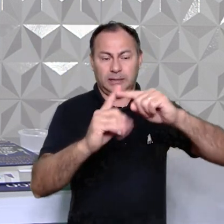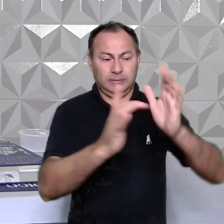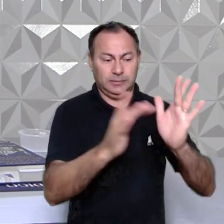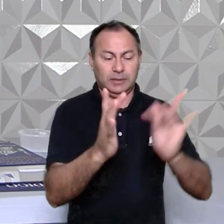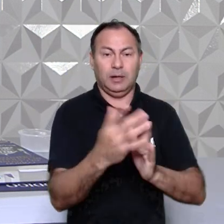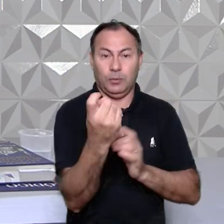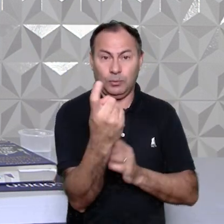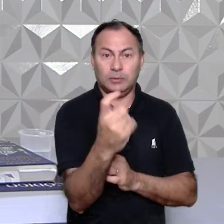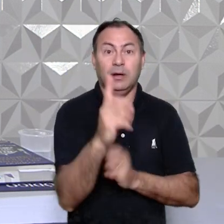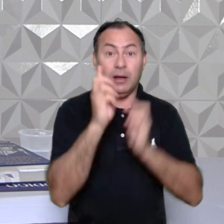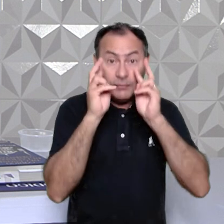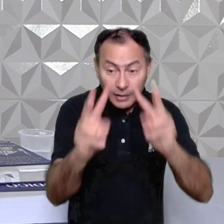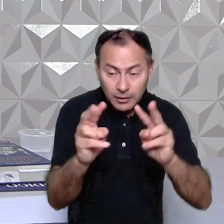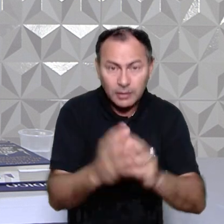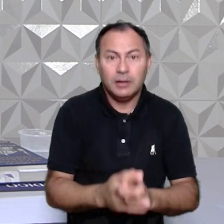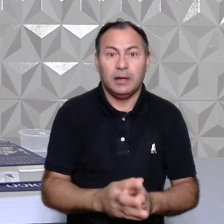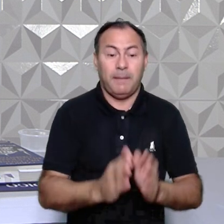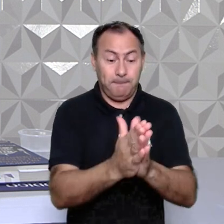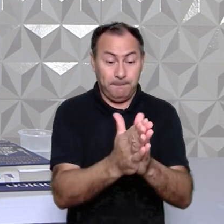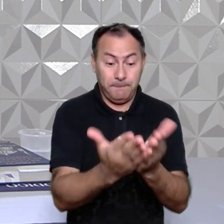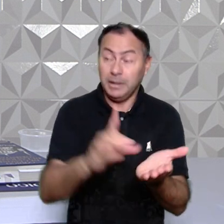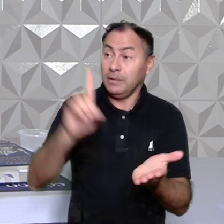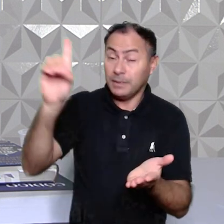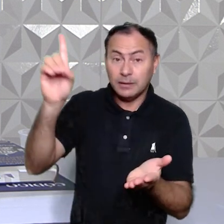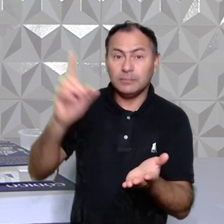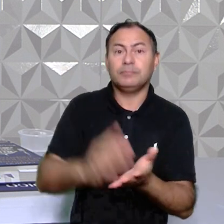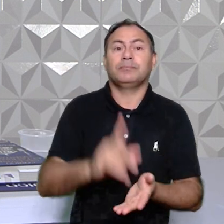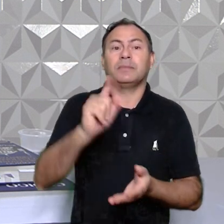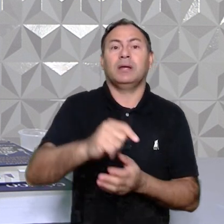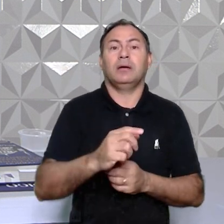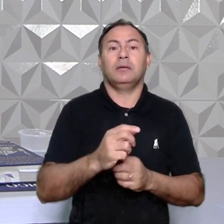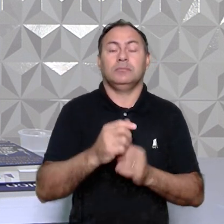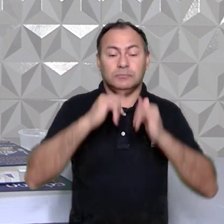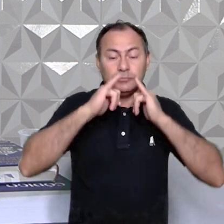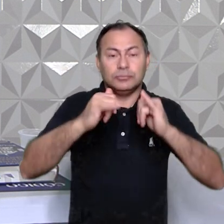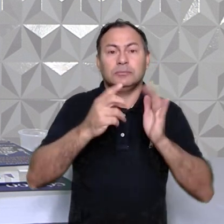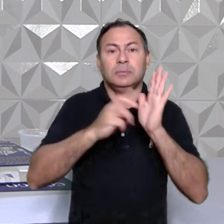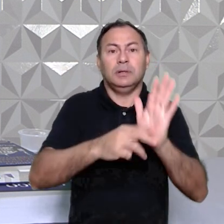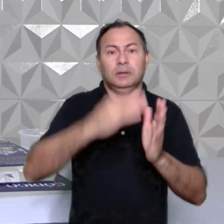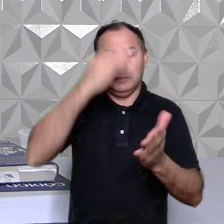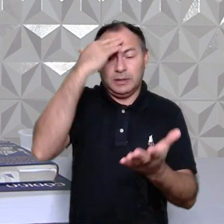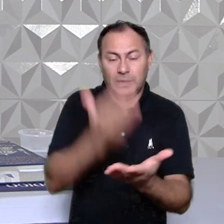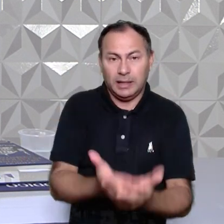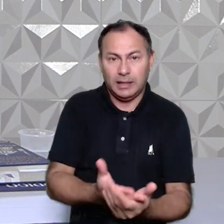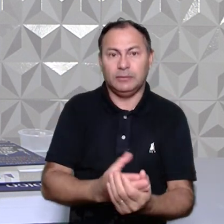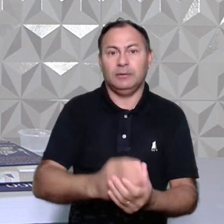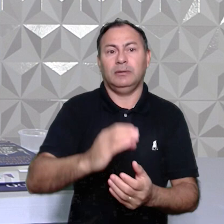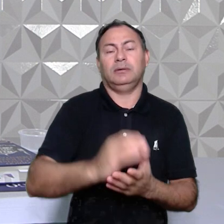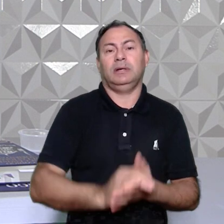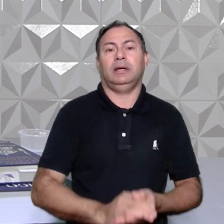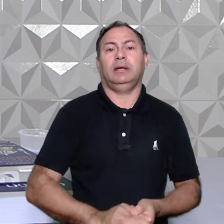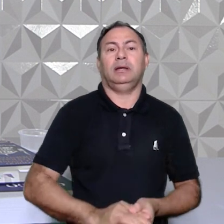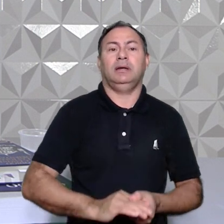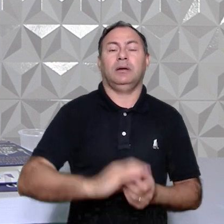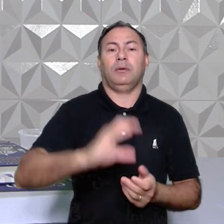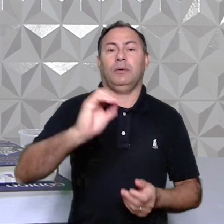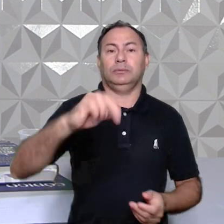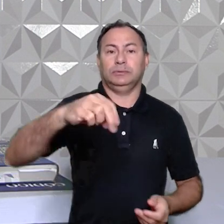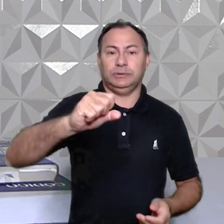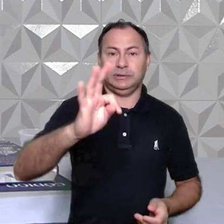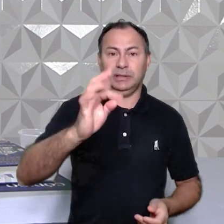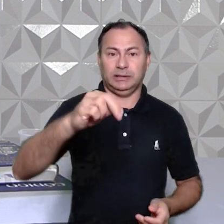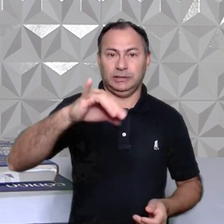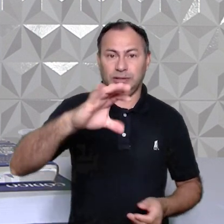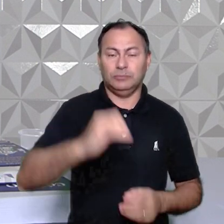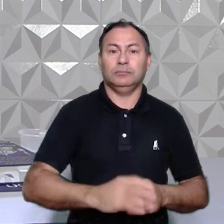una, vocês já viram que ela é bíblica. Ela é professada no Credo Niceno-Constantinopolitano, está